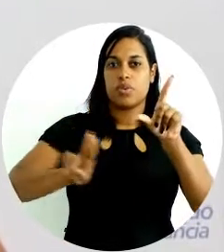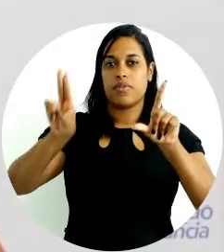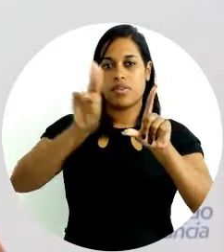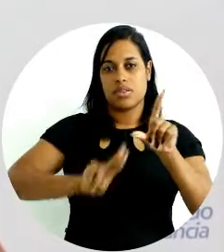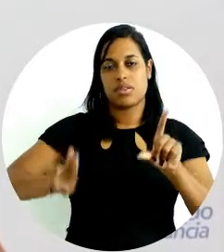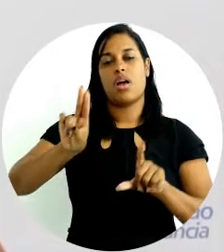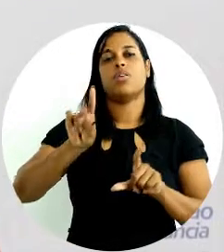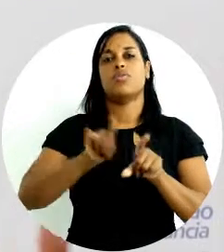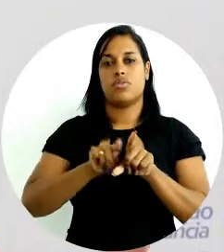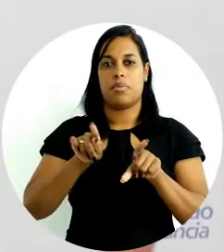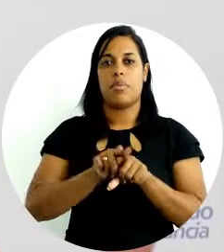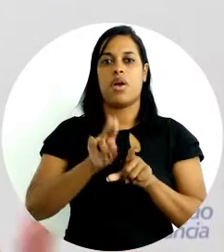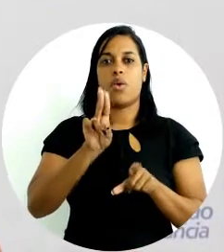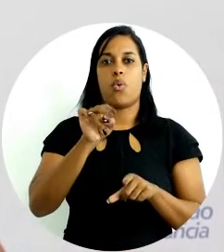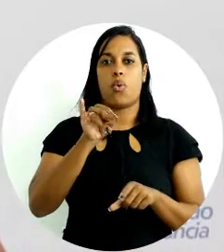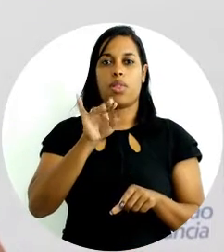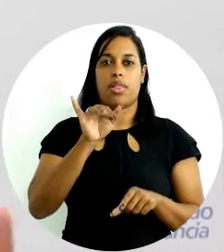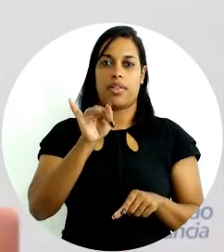universidades,